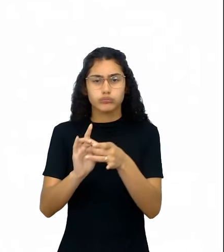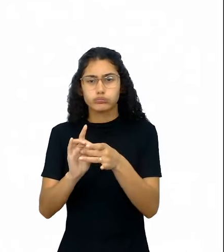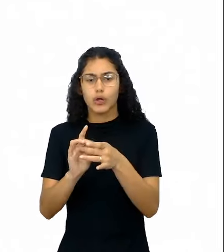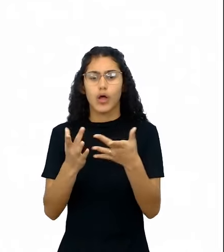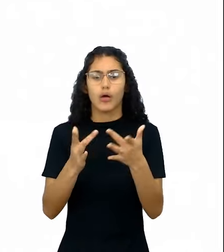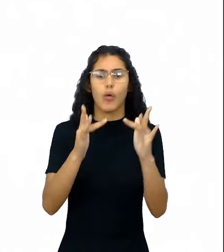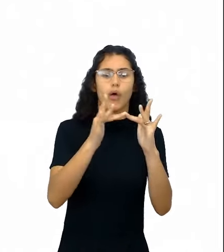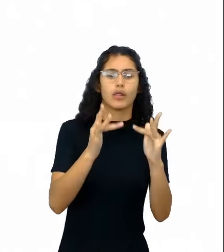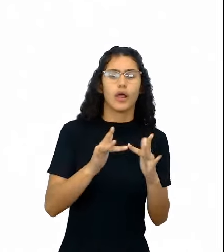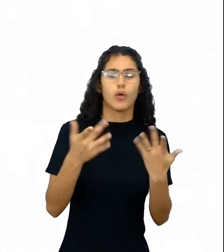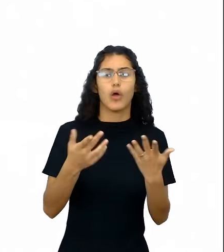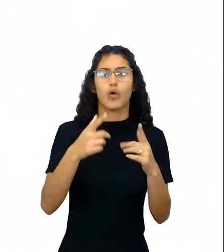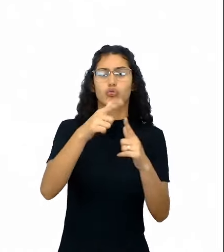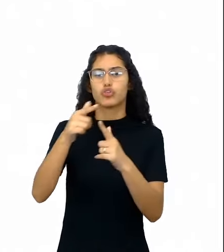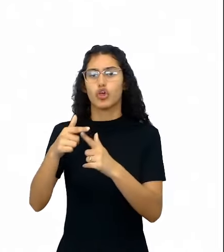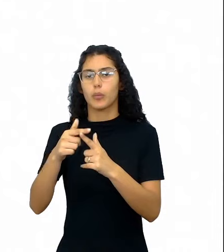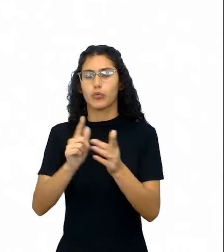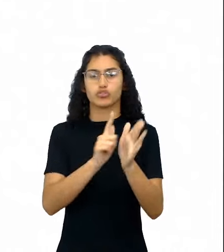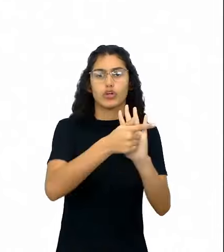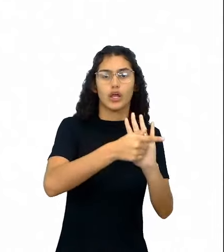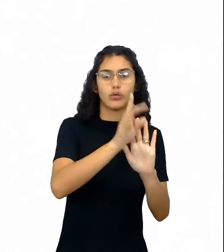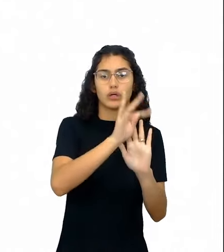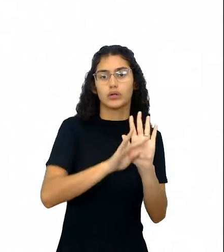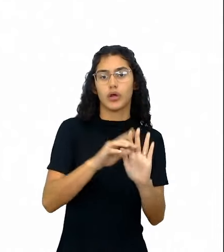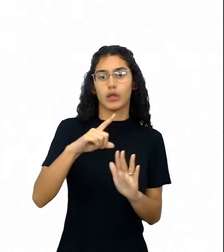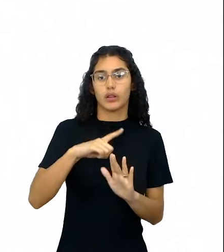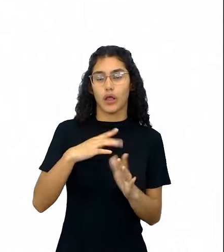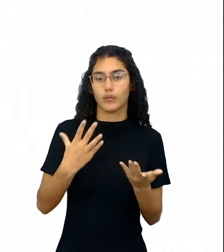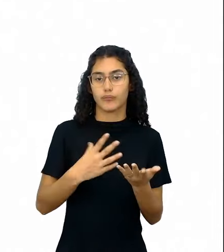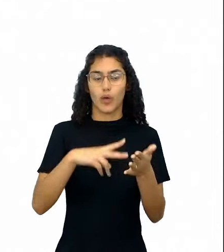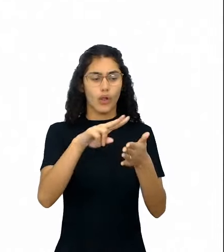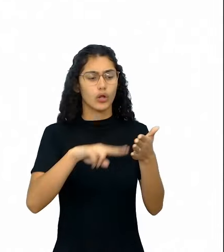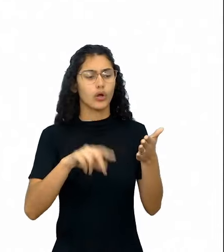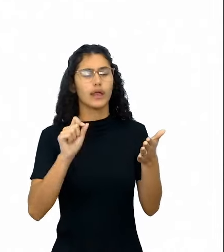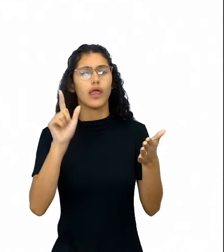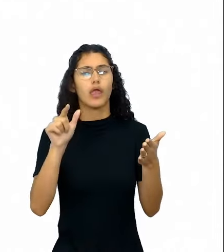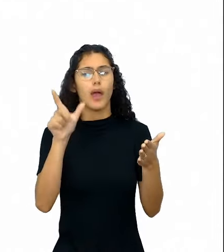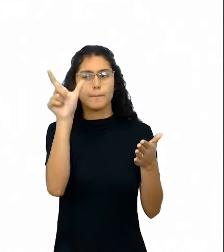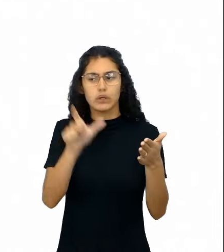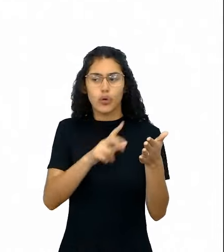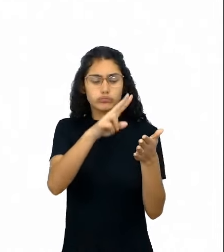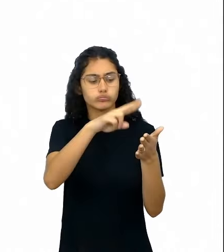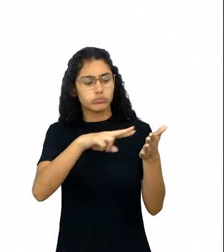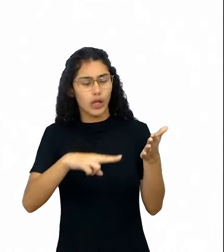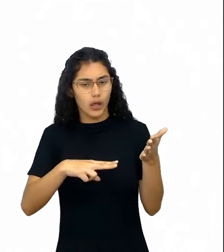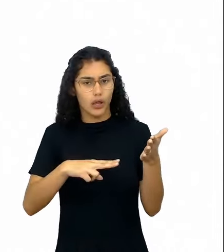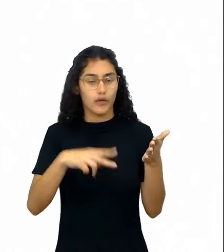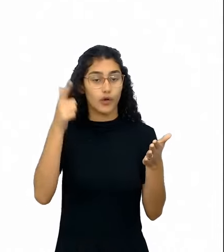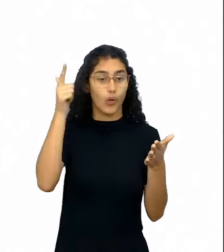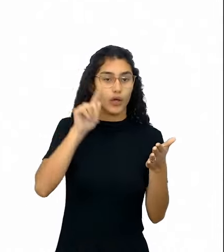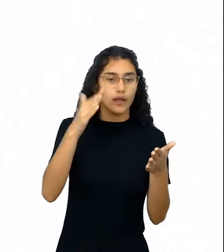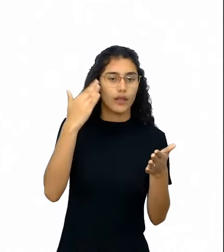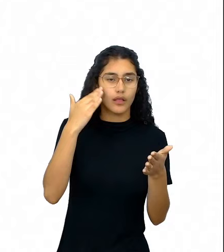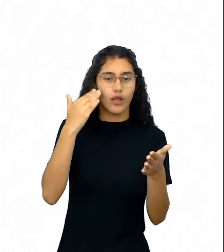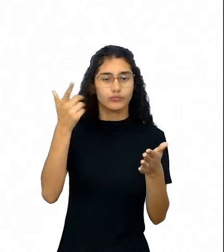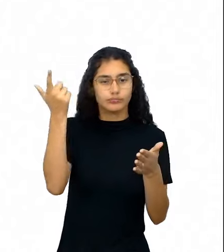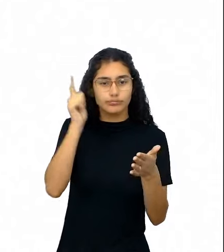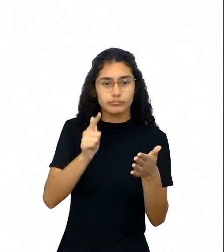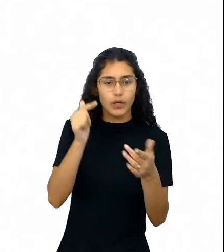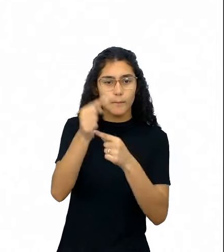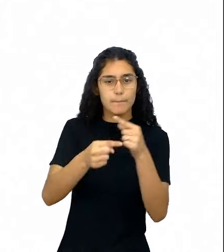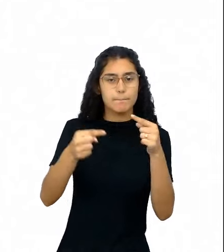tipo textual, em que gênero textual? E o leitor, quem é esse sujeito que vai ser alcançado por